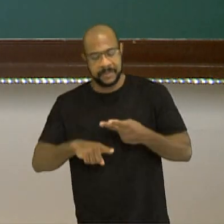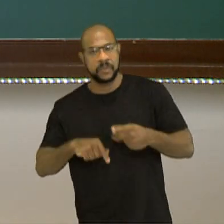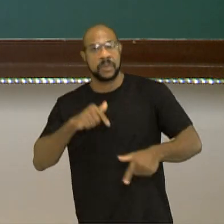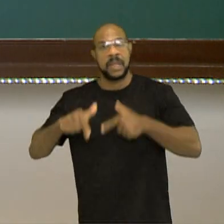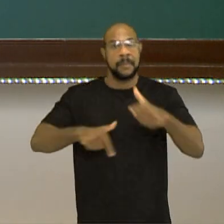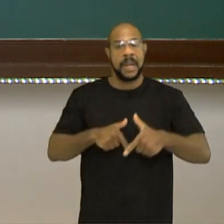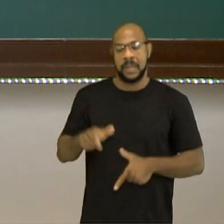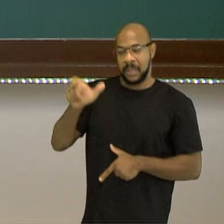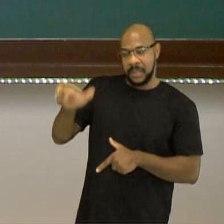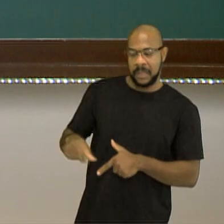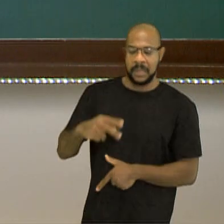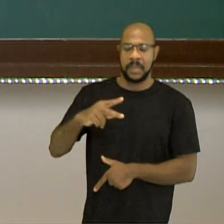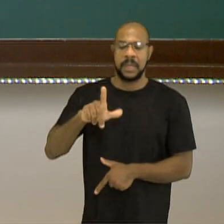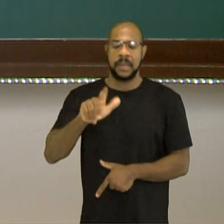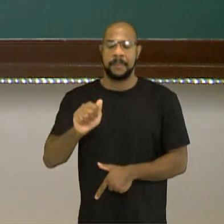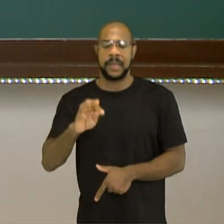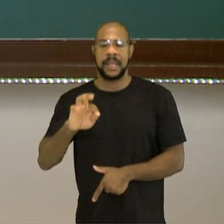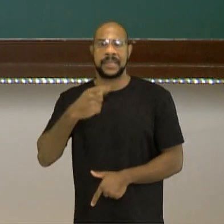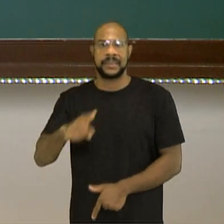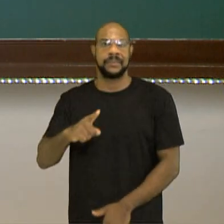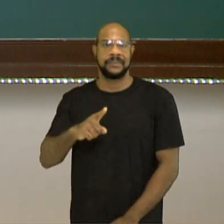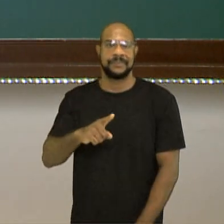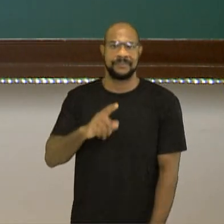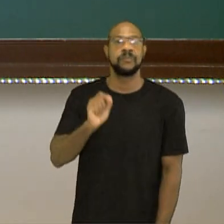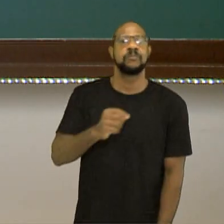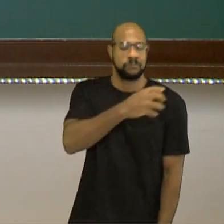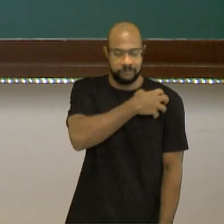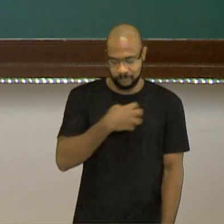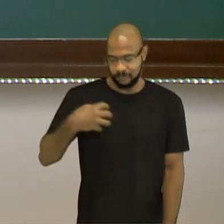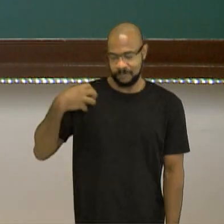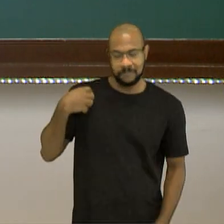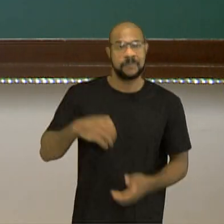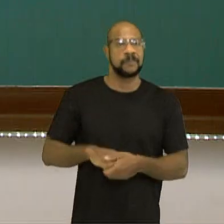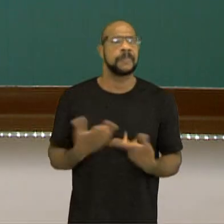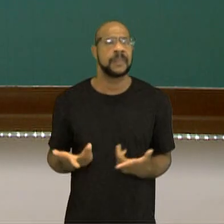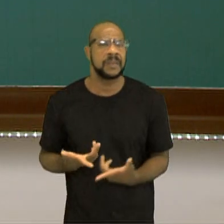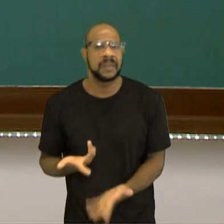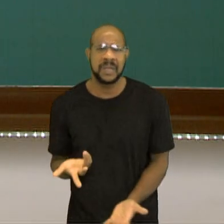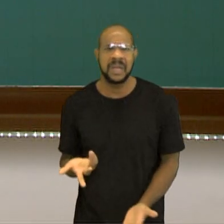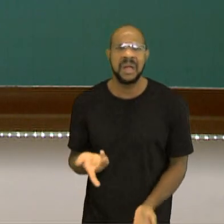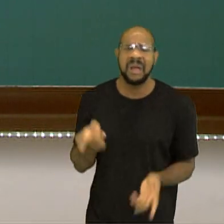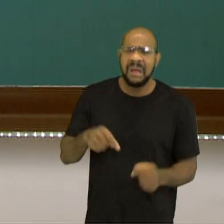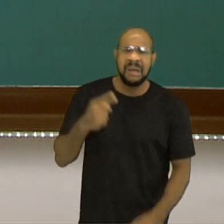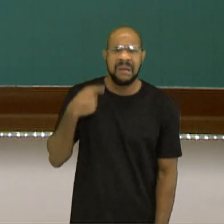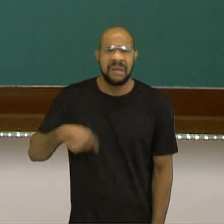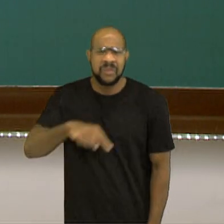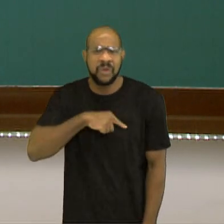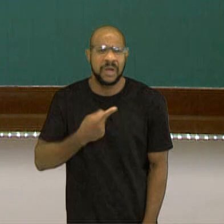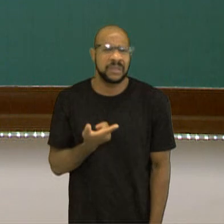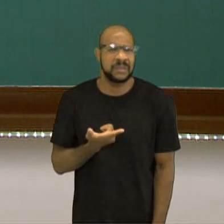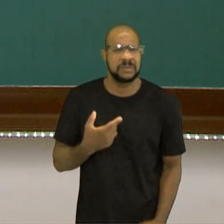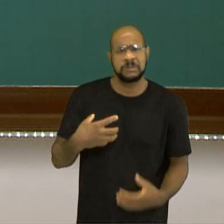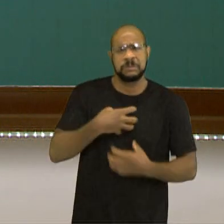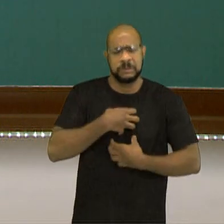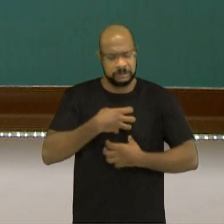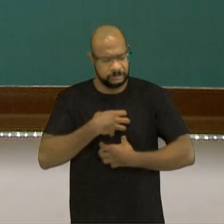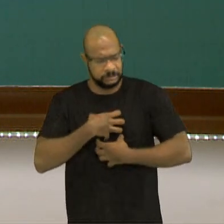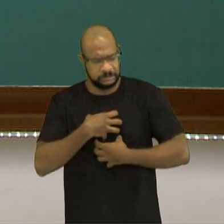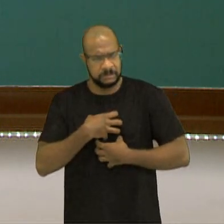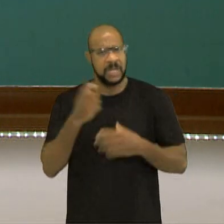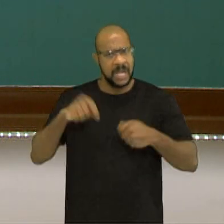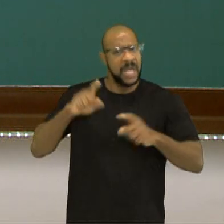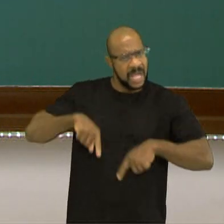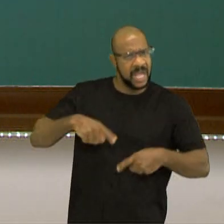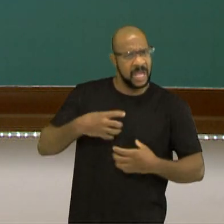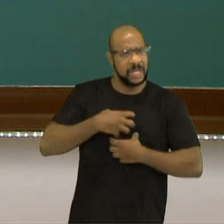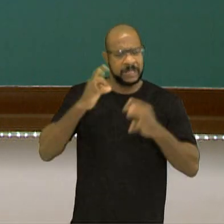Platão. Pense nessa questão. Será que podemos considerar os nossos sentidos uma fonte segura